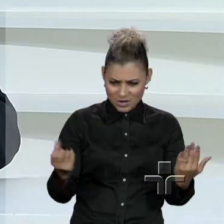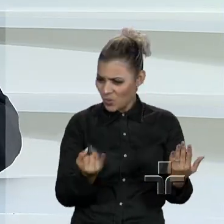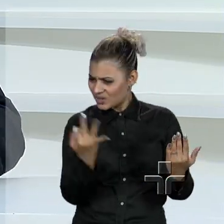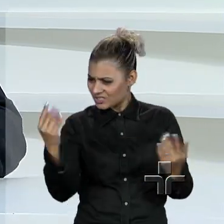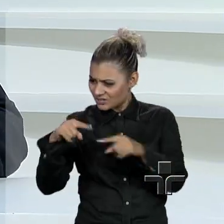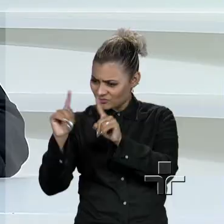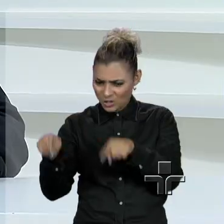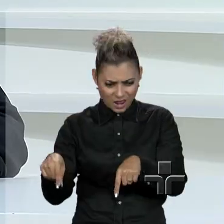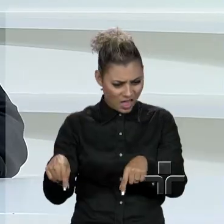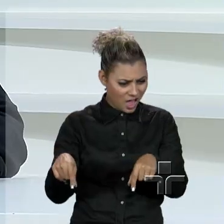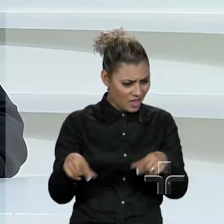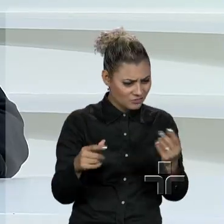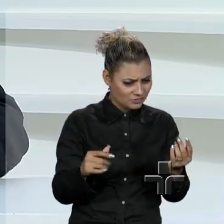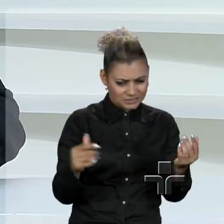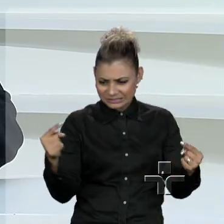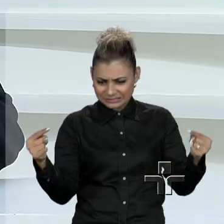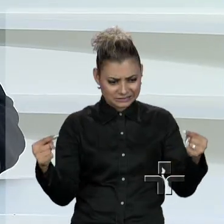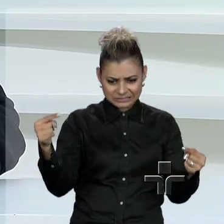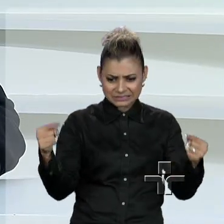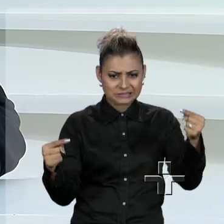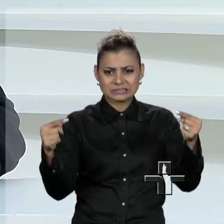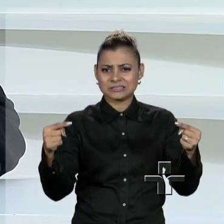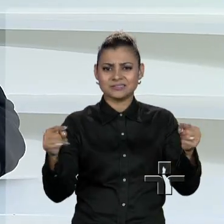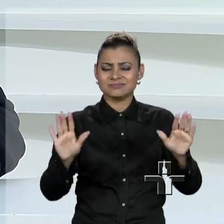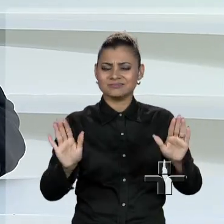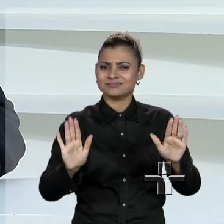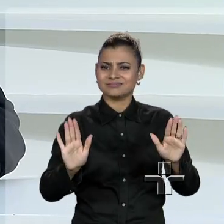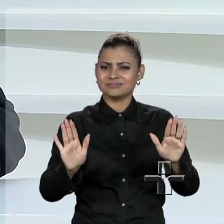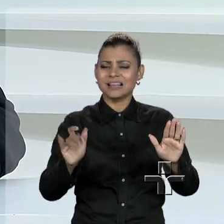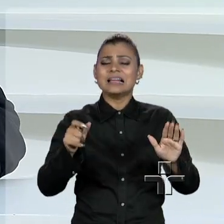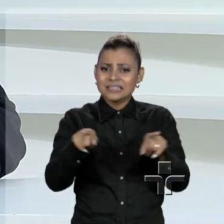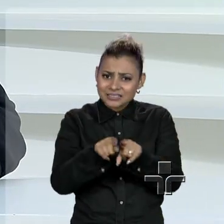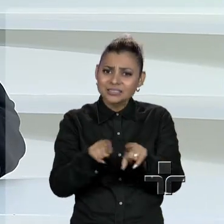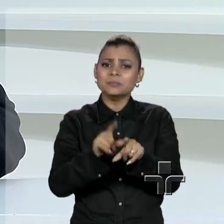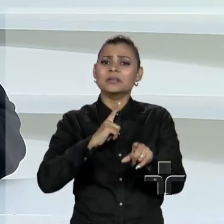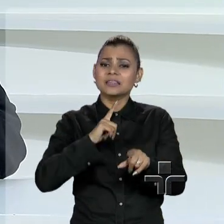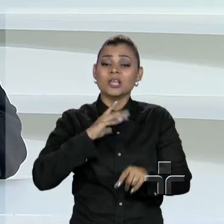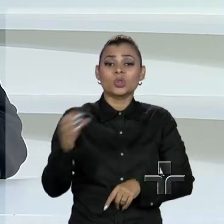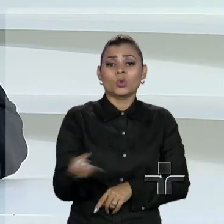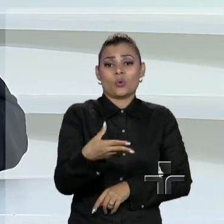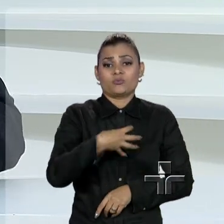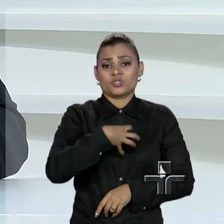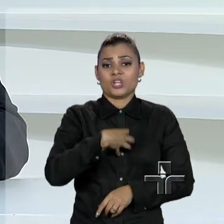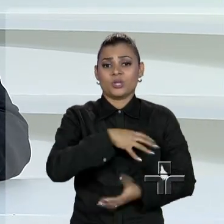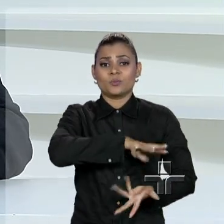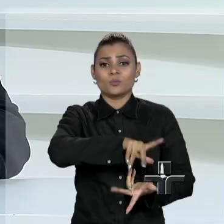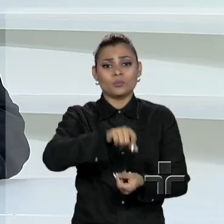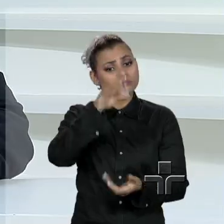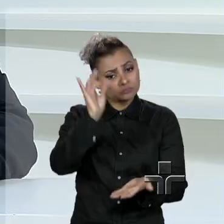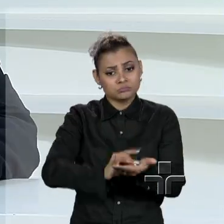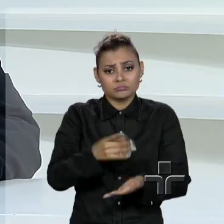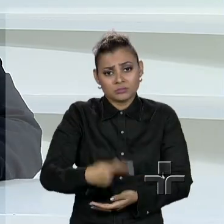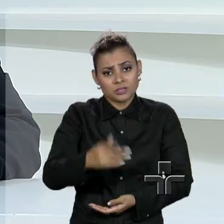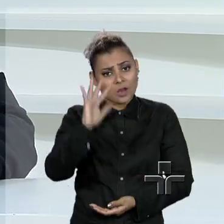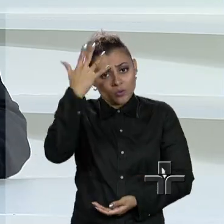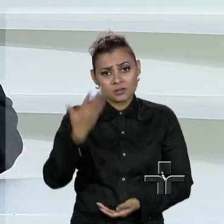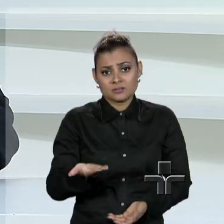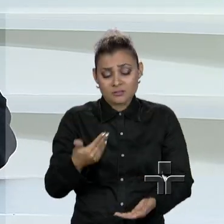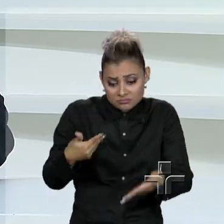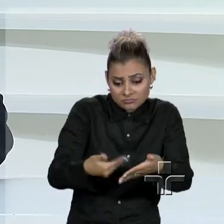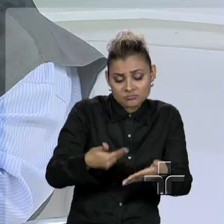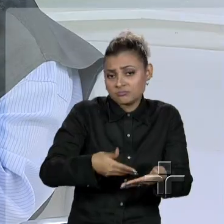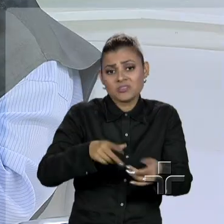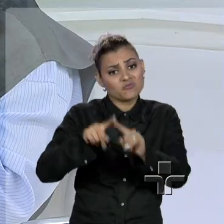confusão financeira, incluindo esse novo mundo que é real, está na nossa